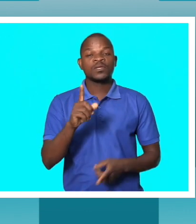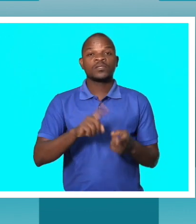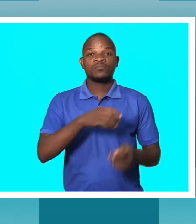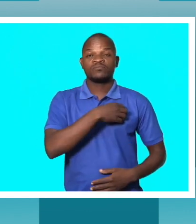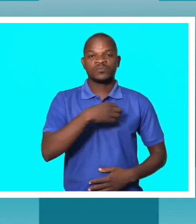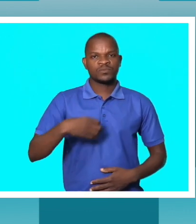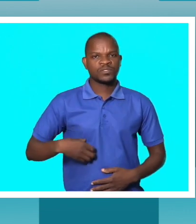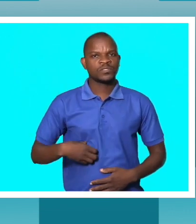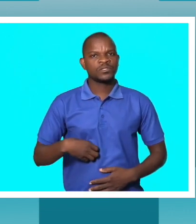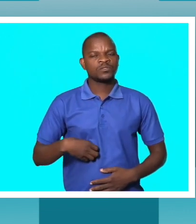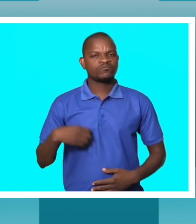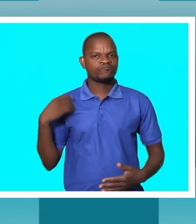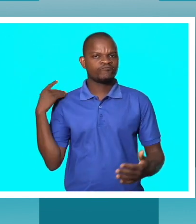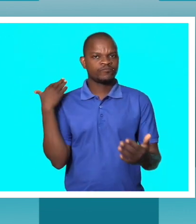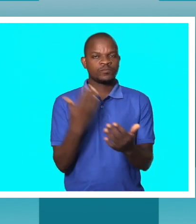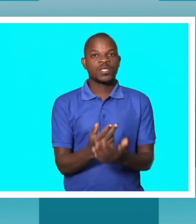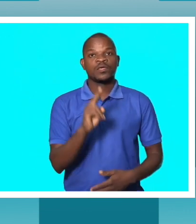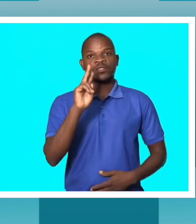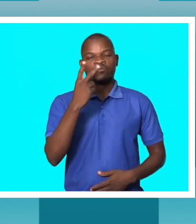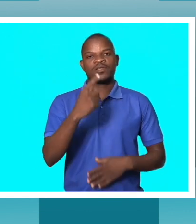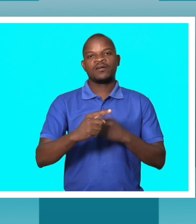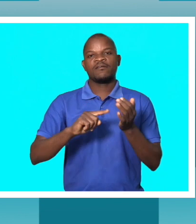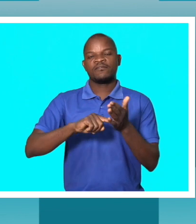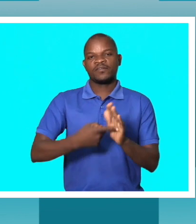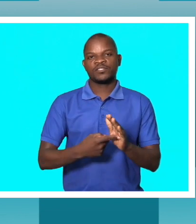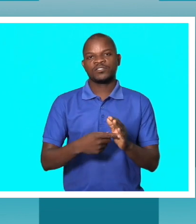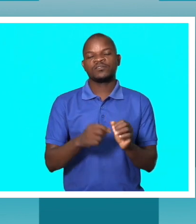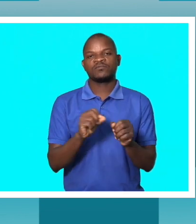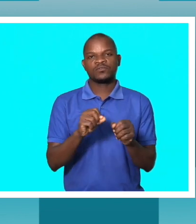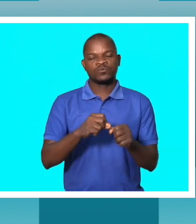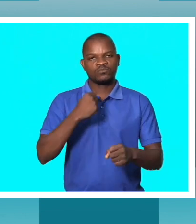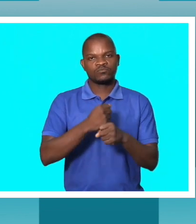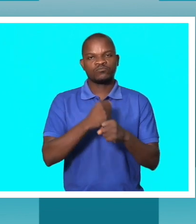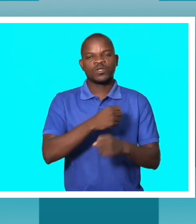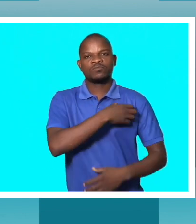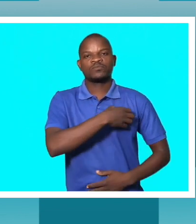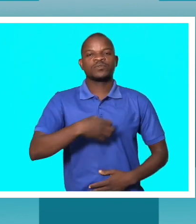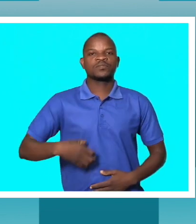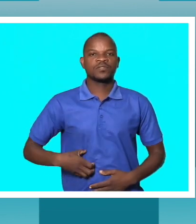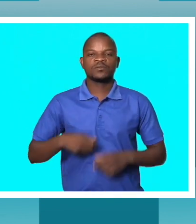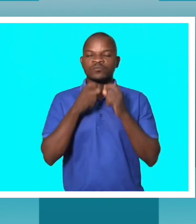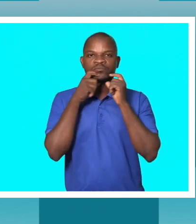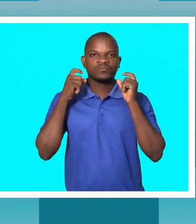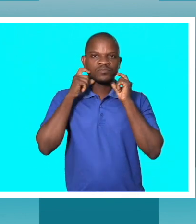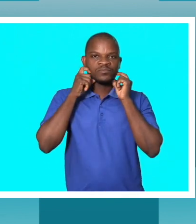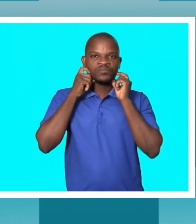Filipe Nunes cumpre, desde já, o segundo e o último mandato como presidente da República. Filipe Nunes cumpre,